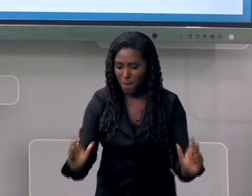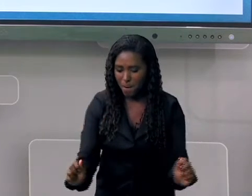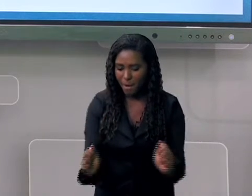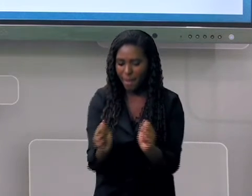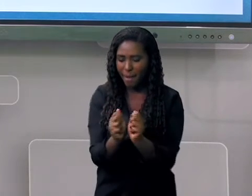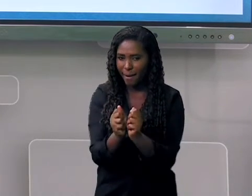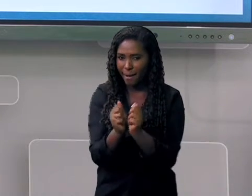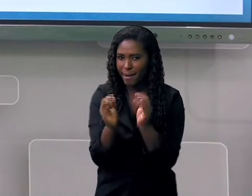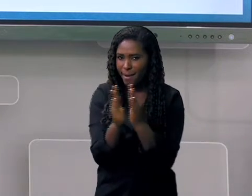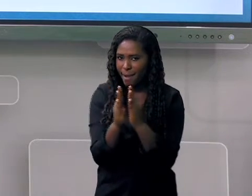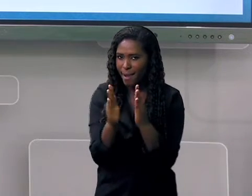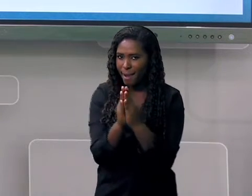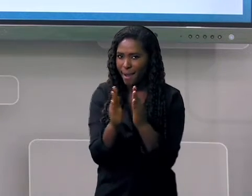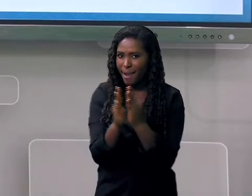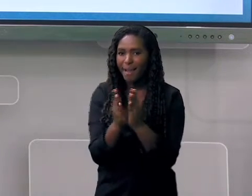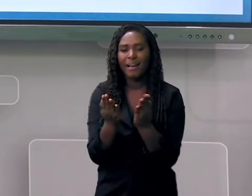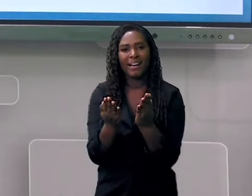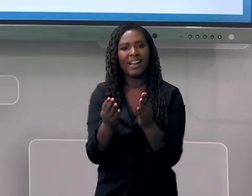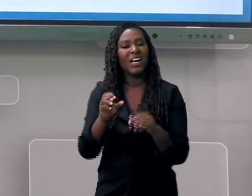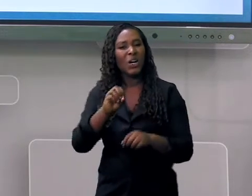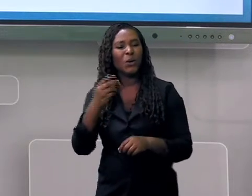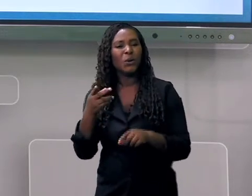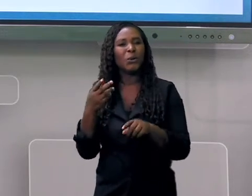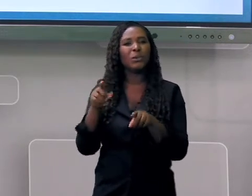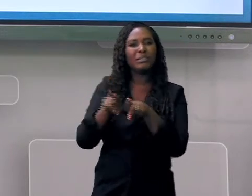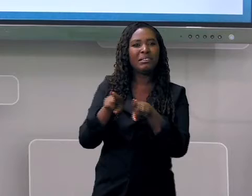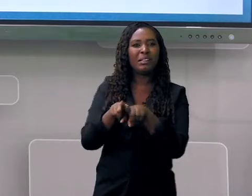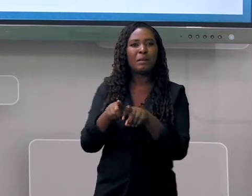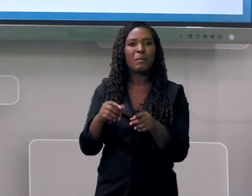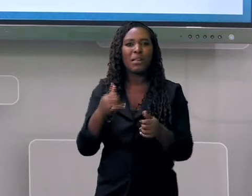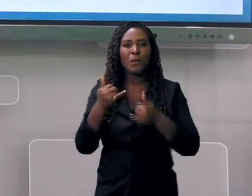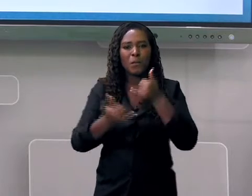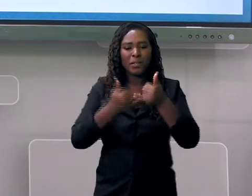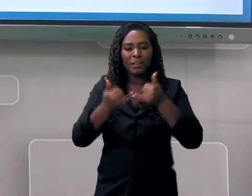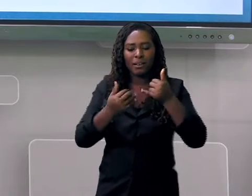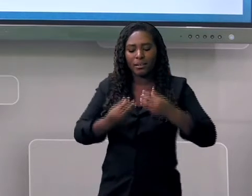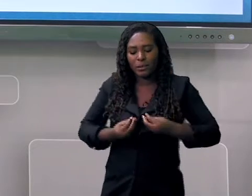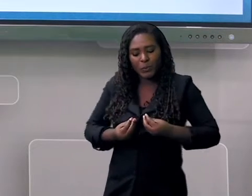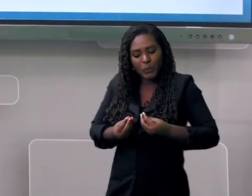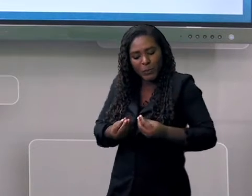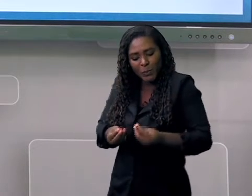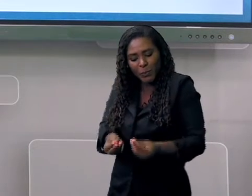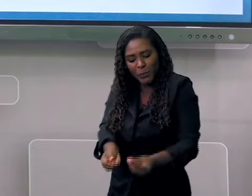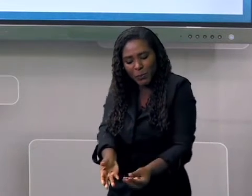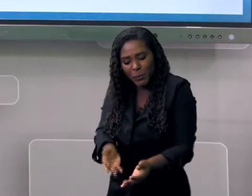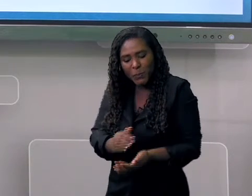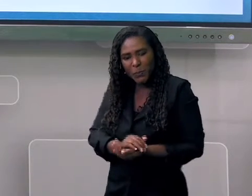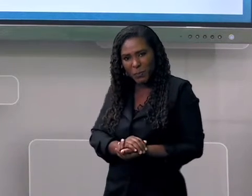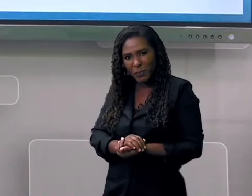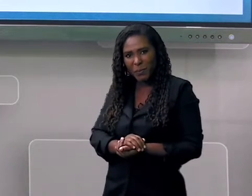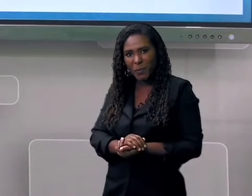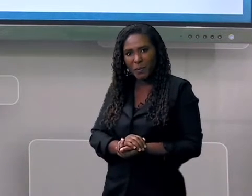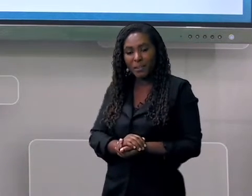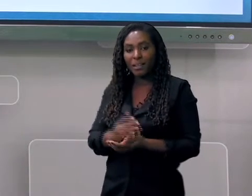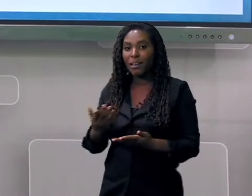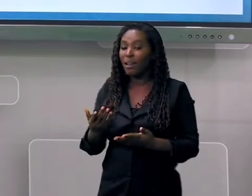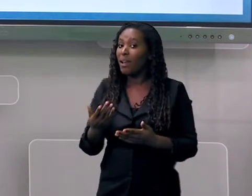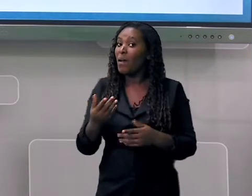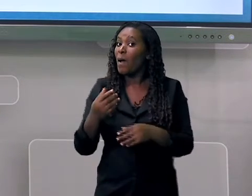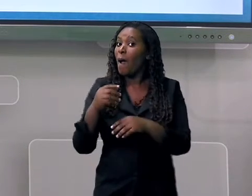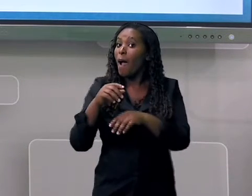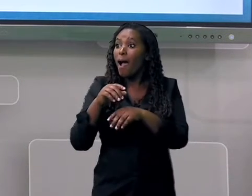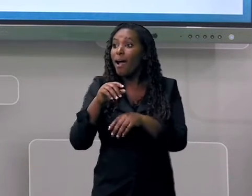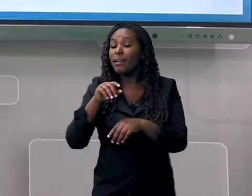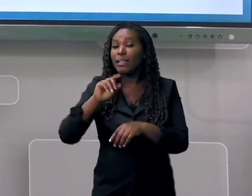vai perceber que depois de um tempo, ela vai esperar pela sua dica ou vai bater palma, né, por si mesmo. As